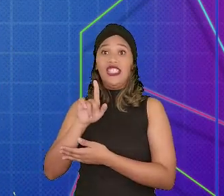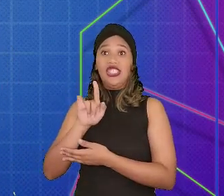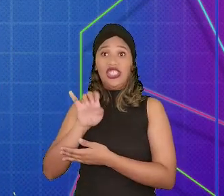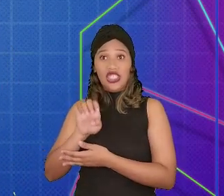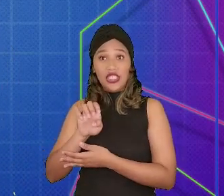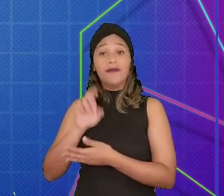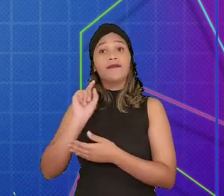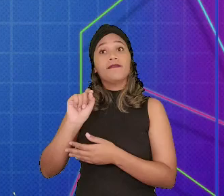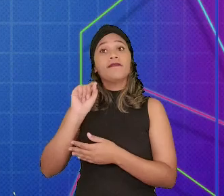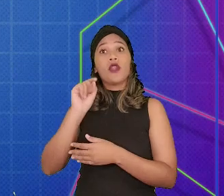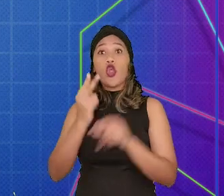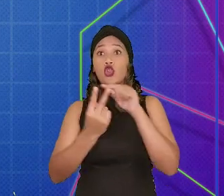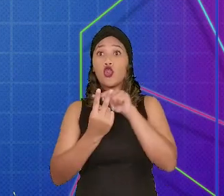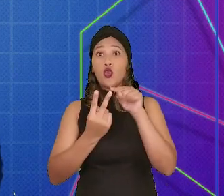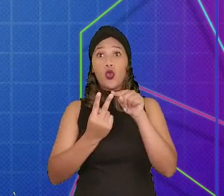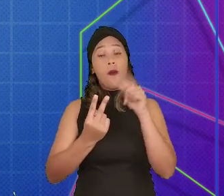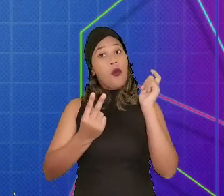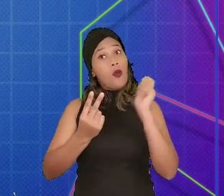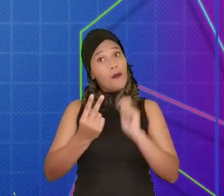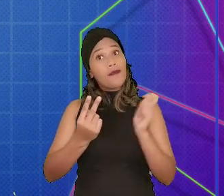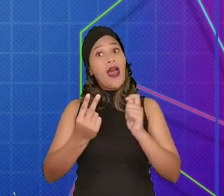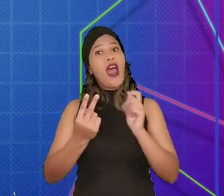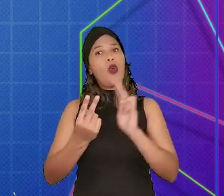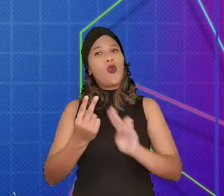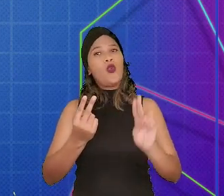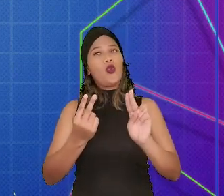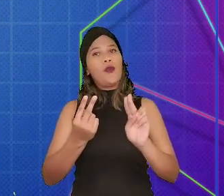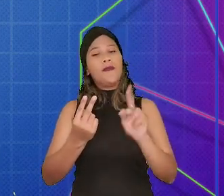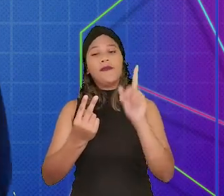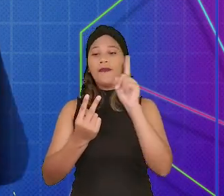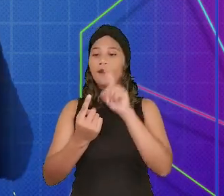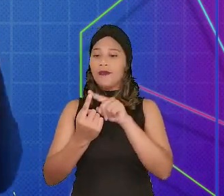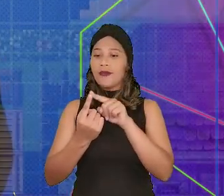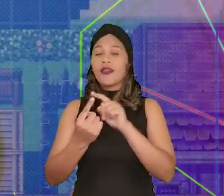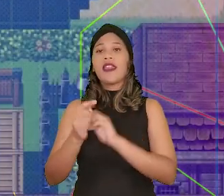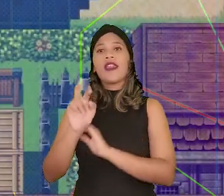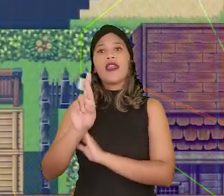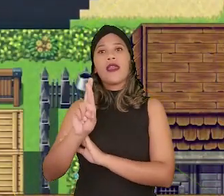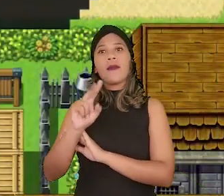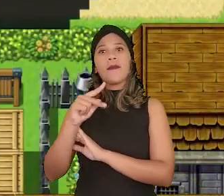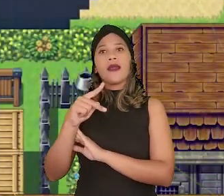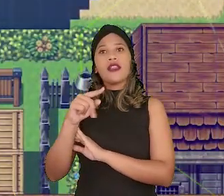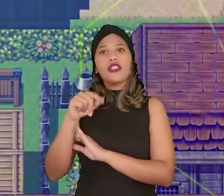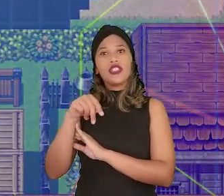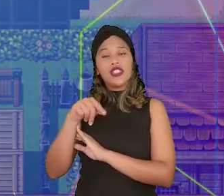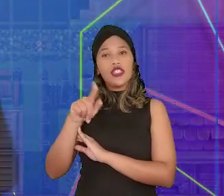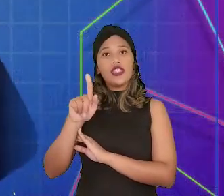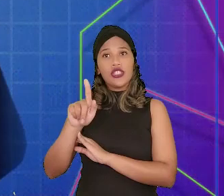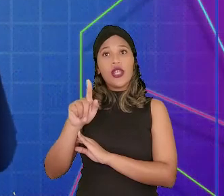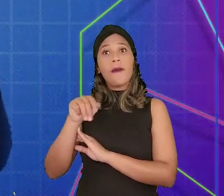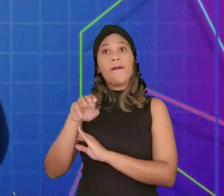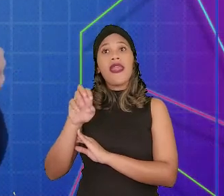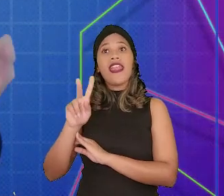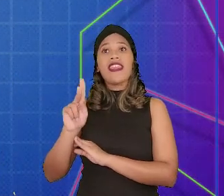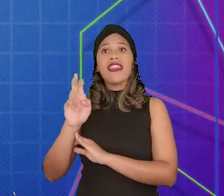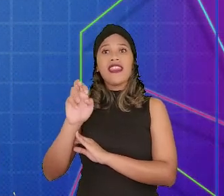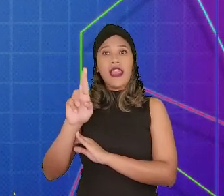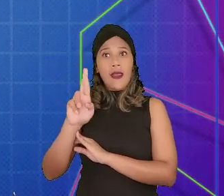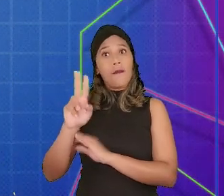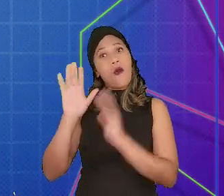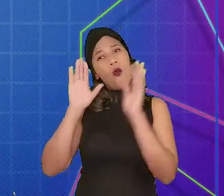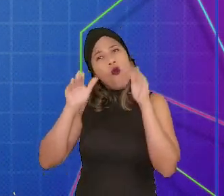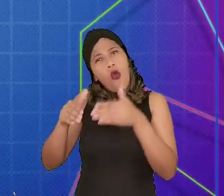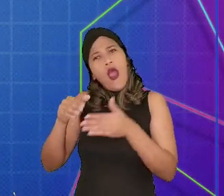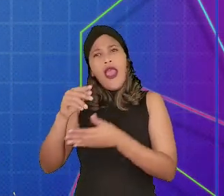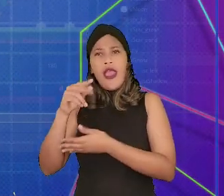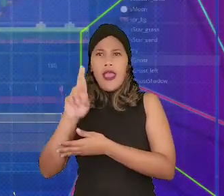engines mais conhecidas, há duas que vocês podem usar. São elas: RPG Maker, é indicada para o protótipo de jogos de